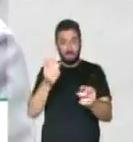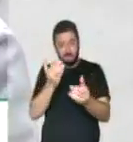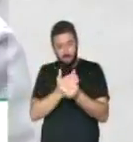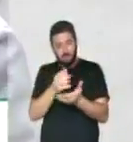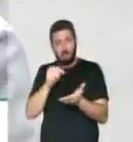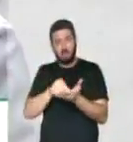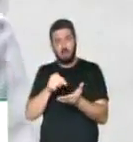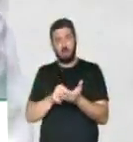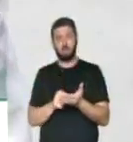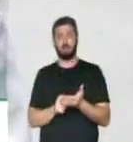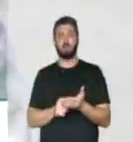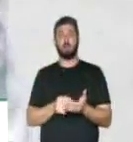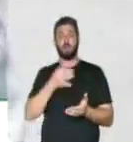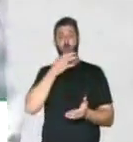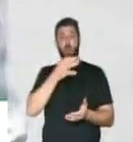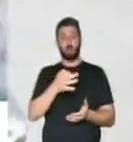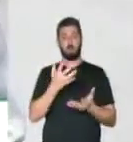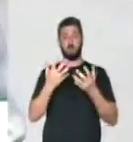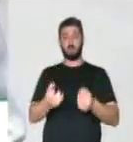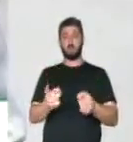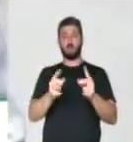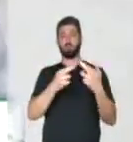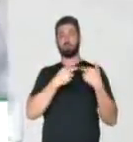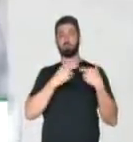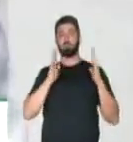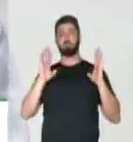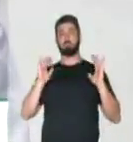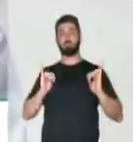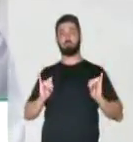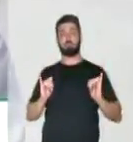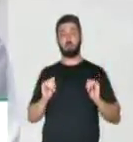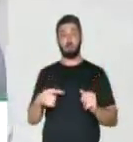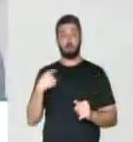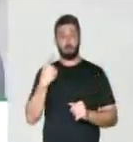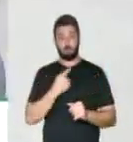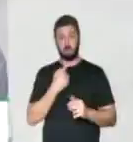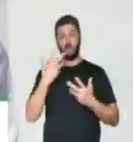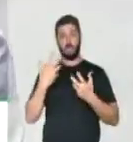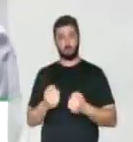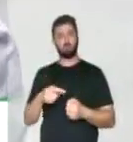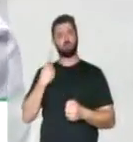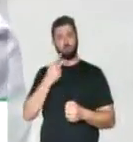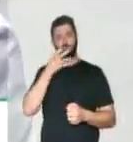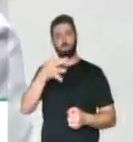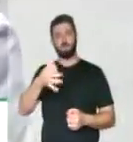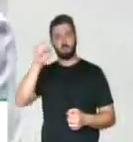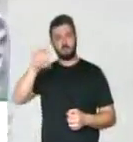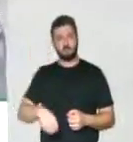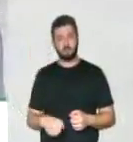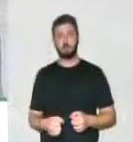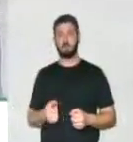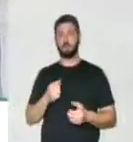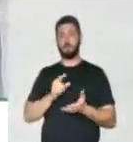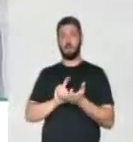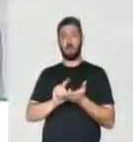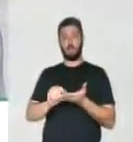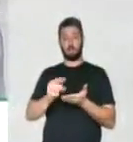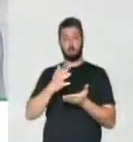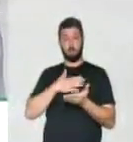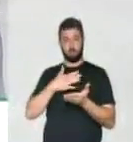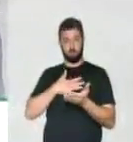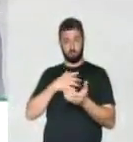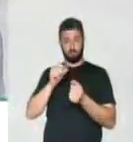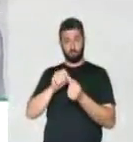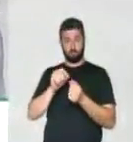estão assumindo a sua posição. Nós assumimos, nós nos manifestamos. Queria, presidente, deixar nos anais da casa um artigo de